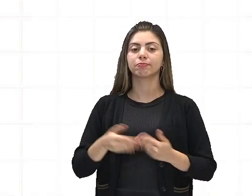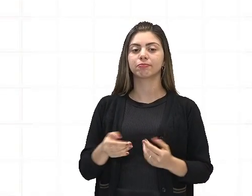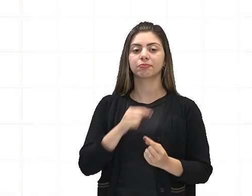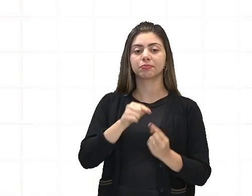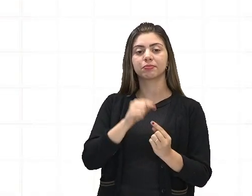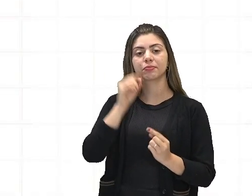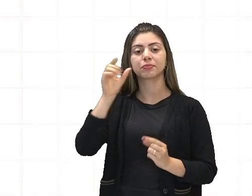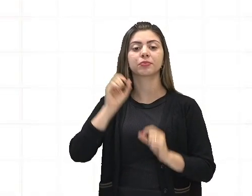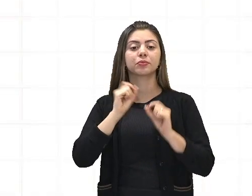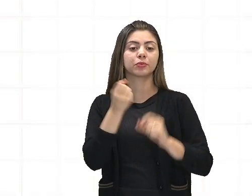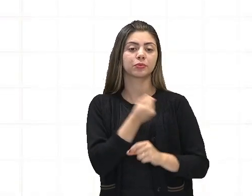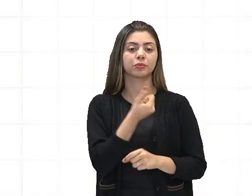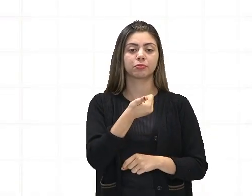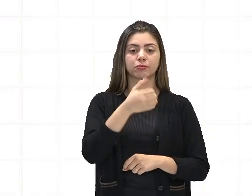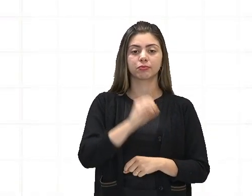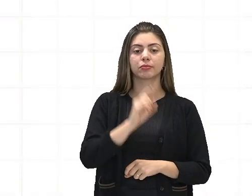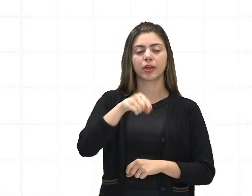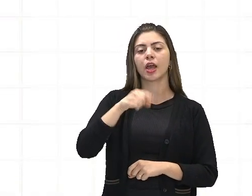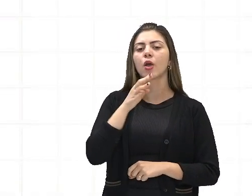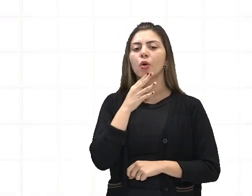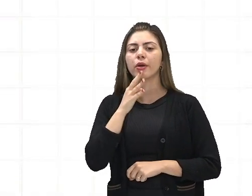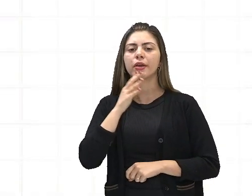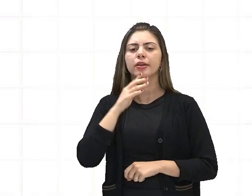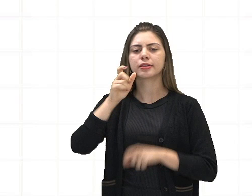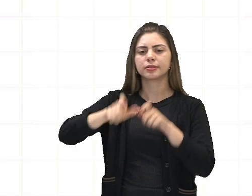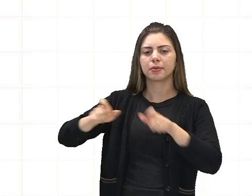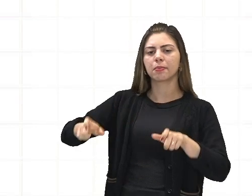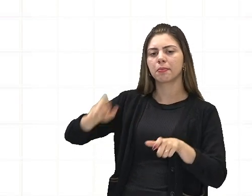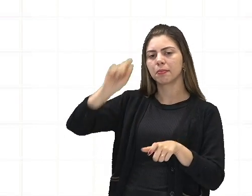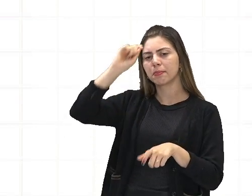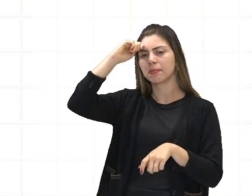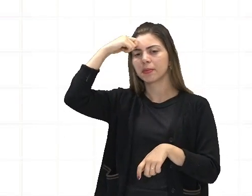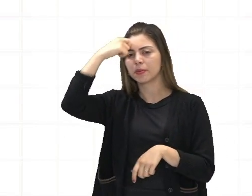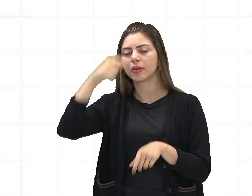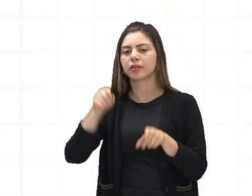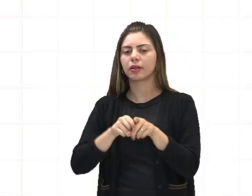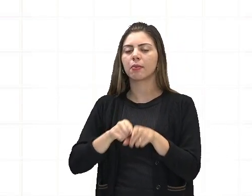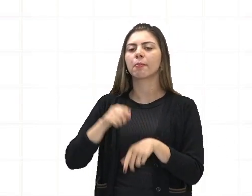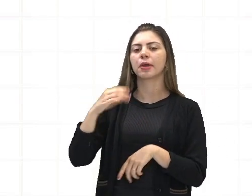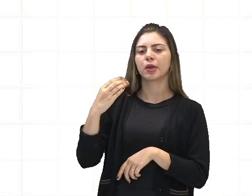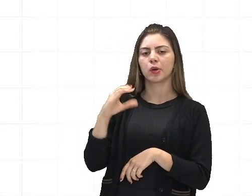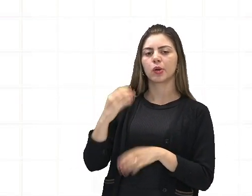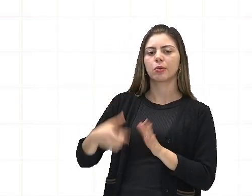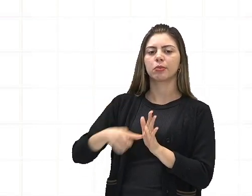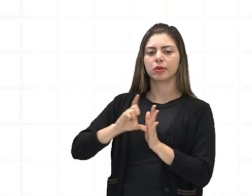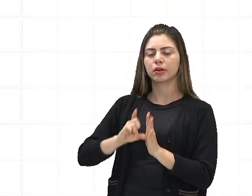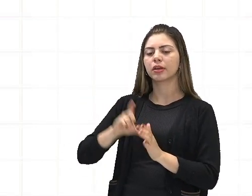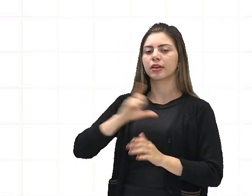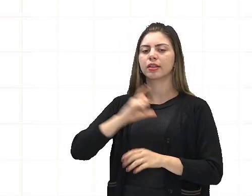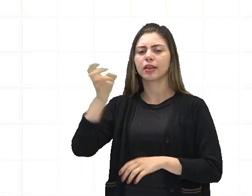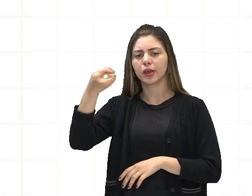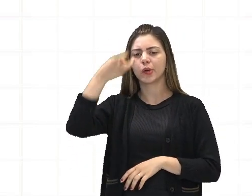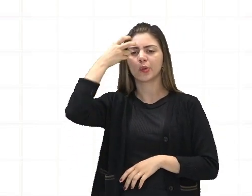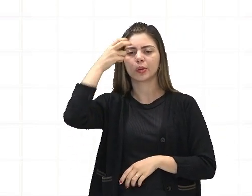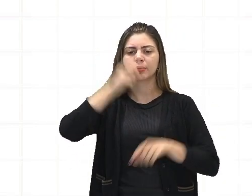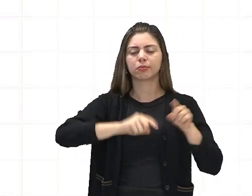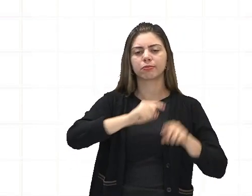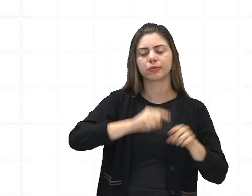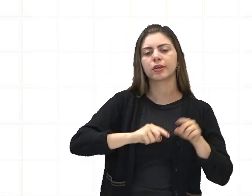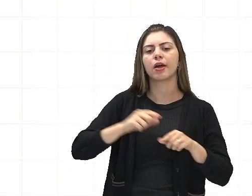de conhecimento da aula 10, saberes dos povos africanos e pré-colombianos expressos na